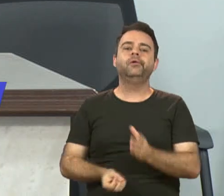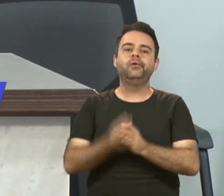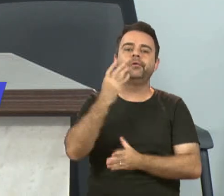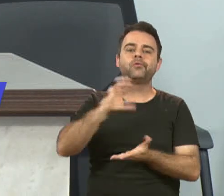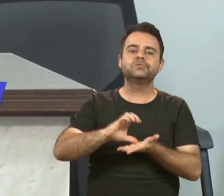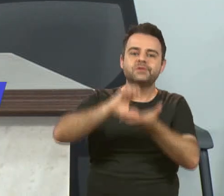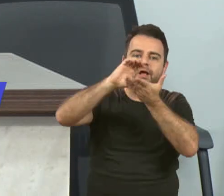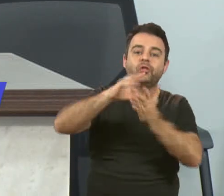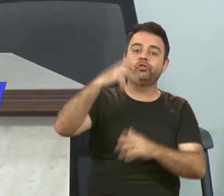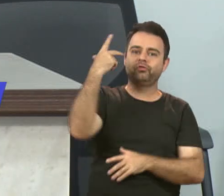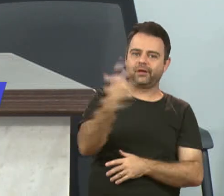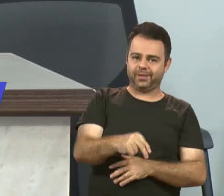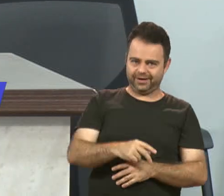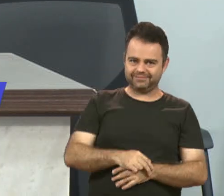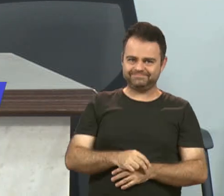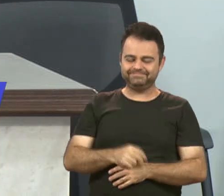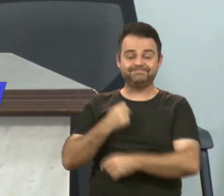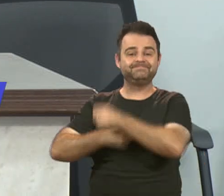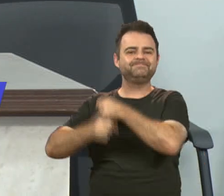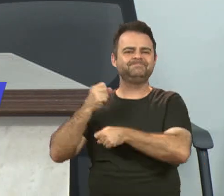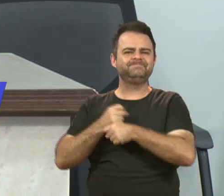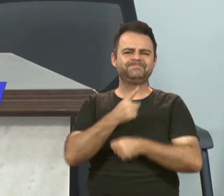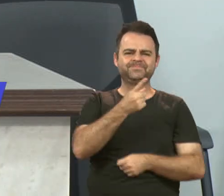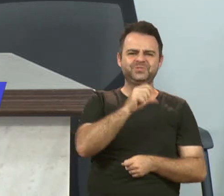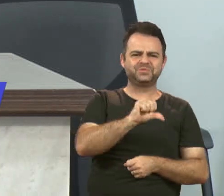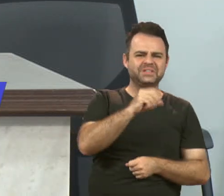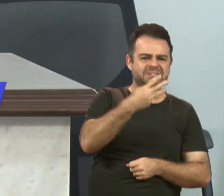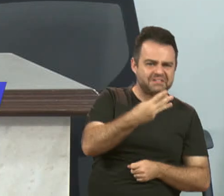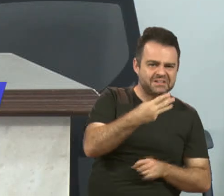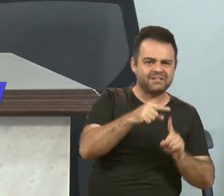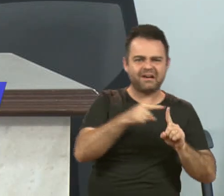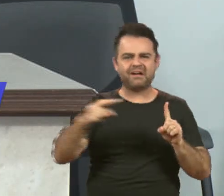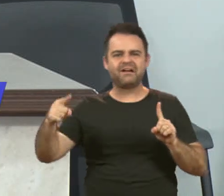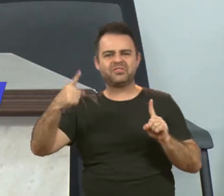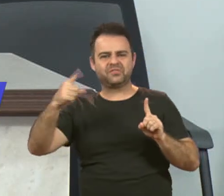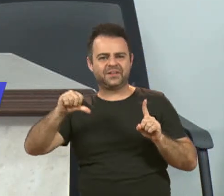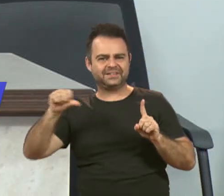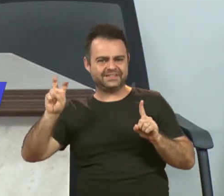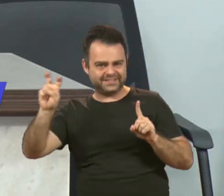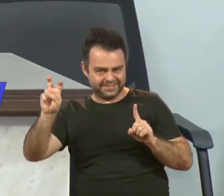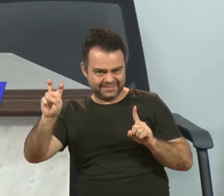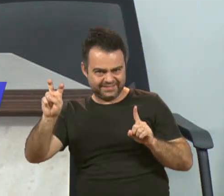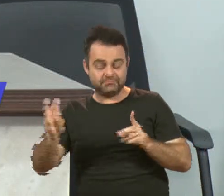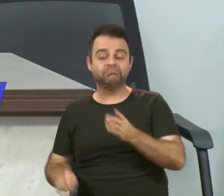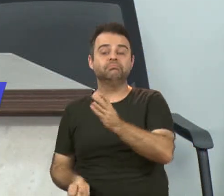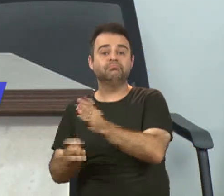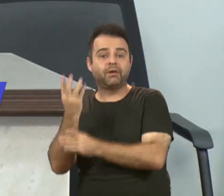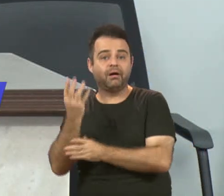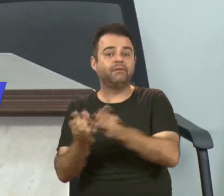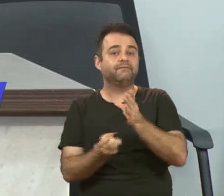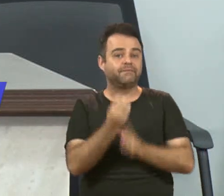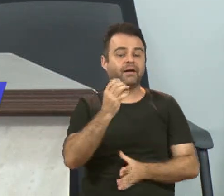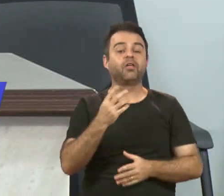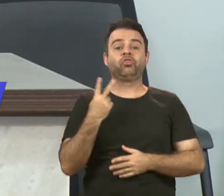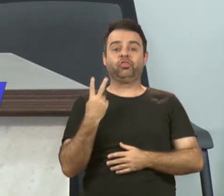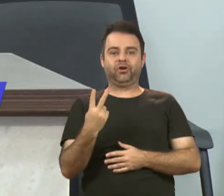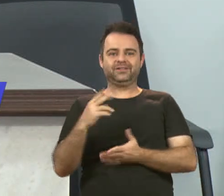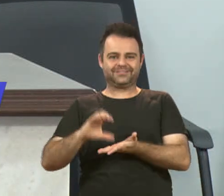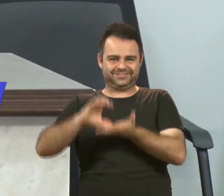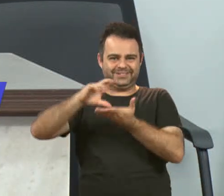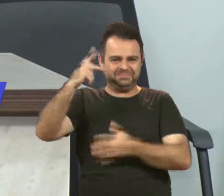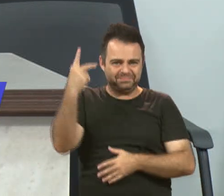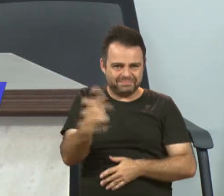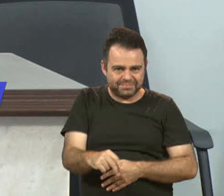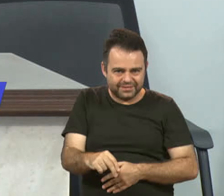Em 1993, 94, 95, 2 conselhos tutelares. E ainda em 2025,